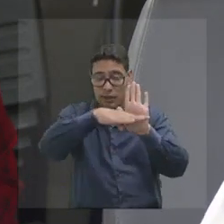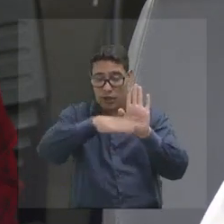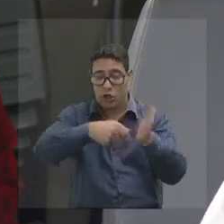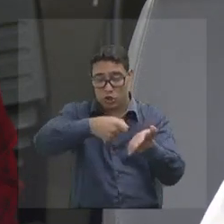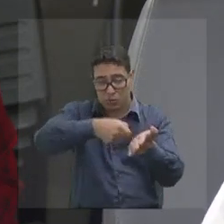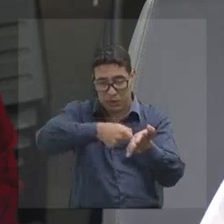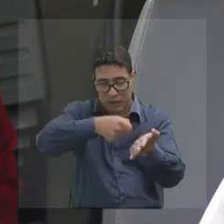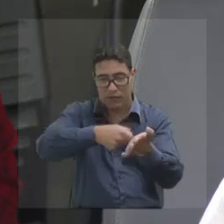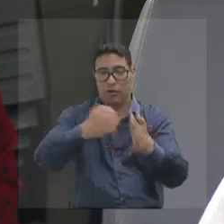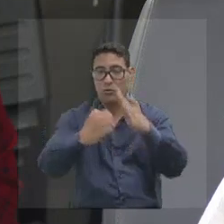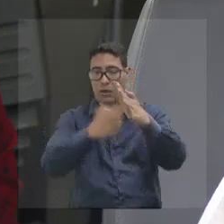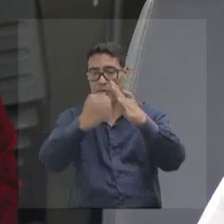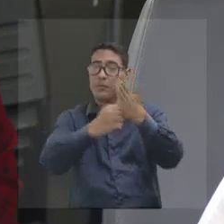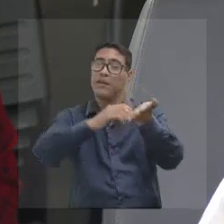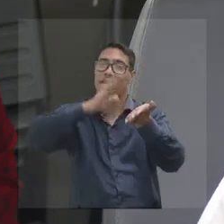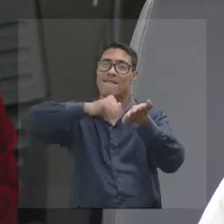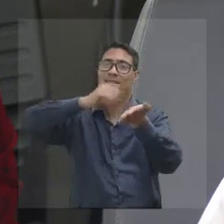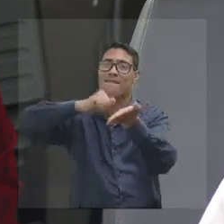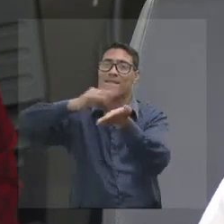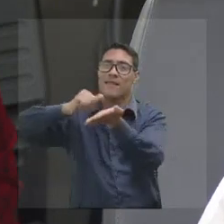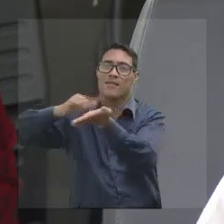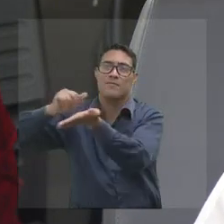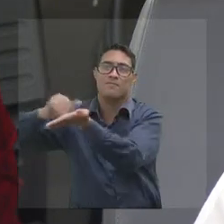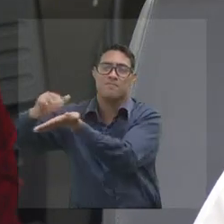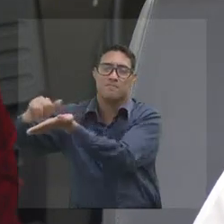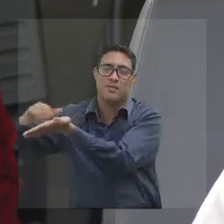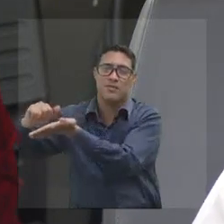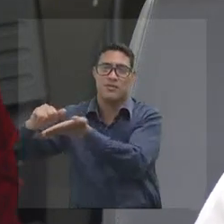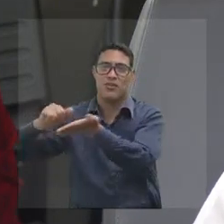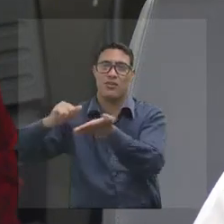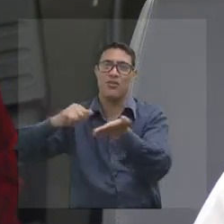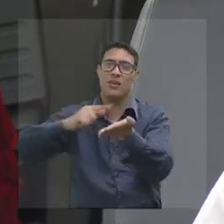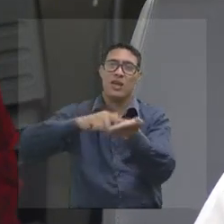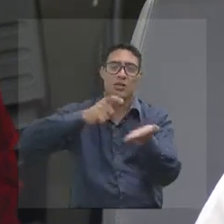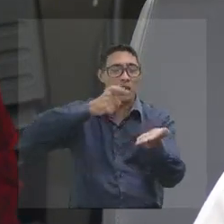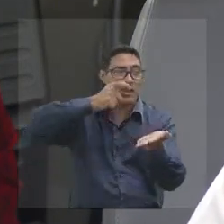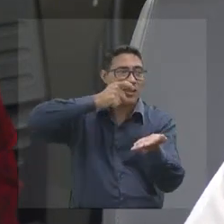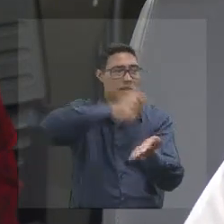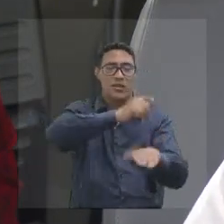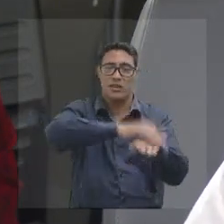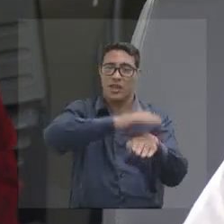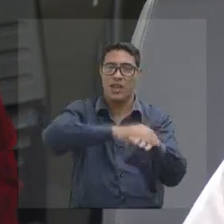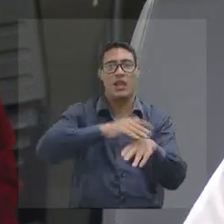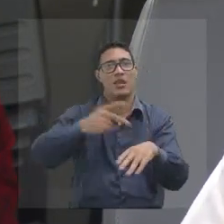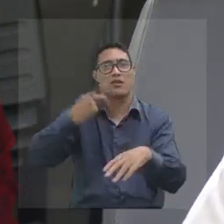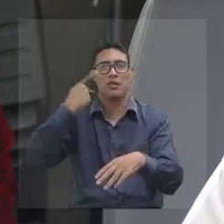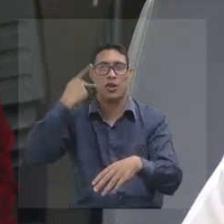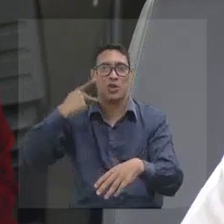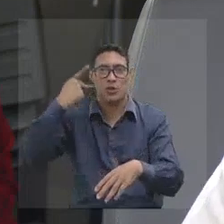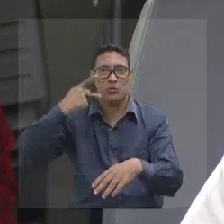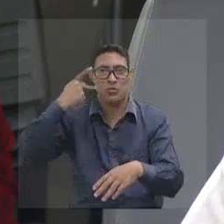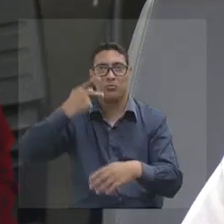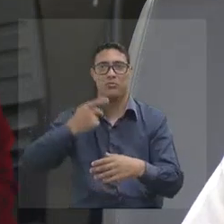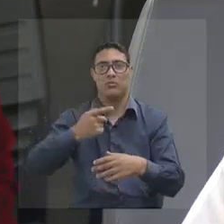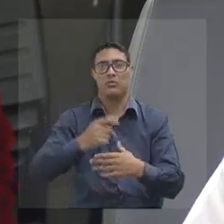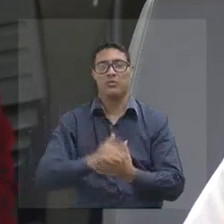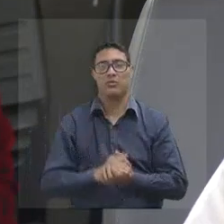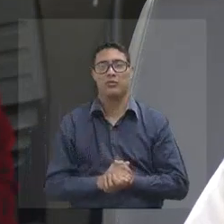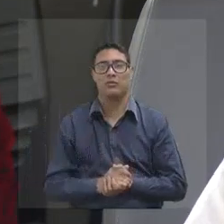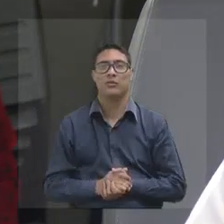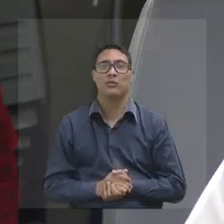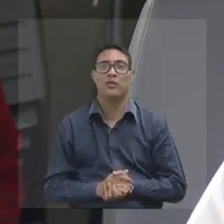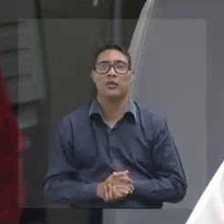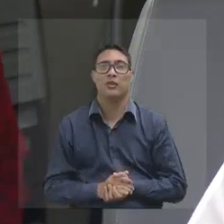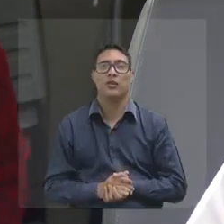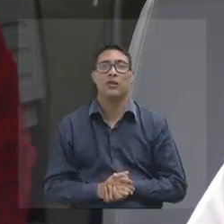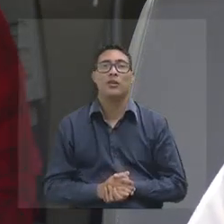foram retiradas contrariamente ao interesse público e a moralidade Esses